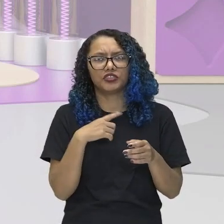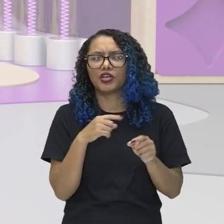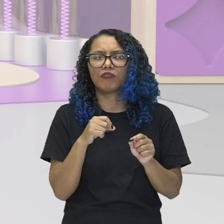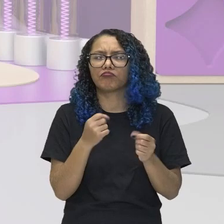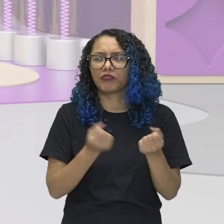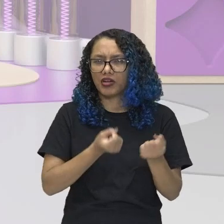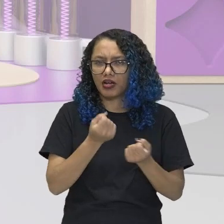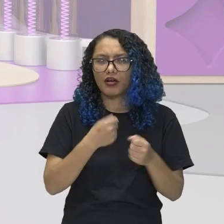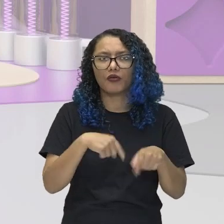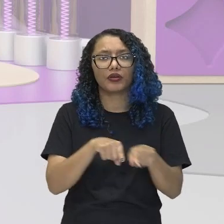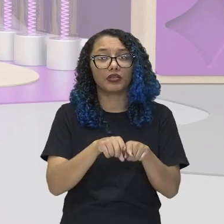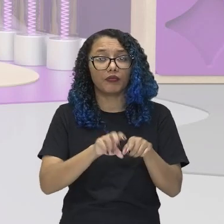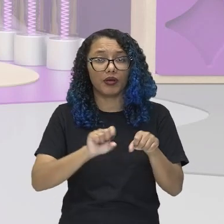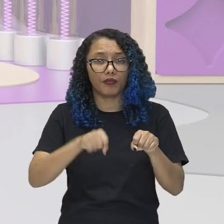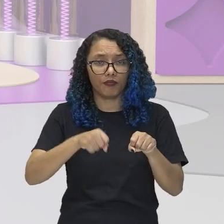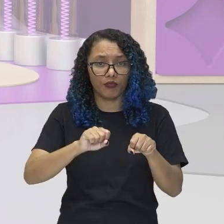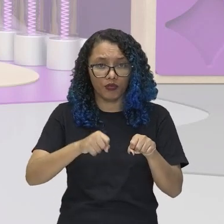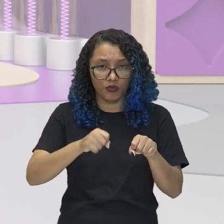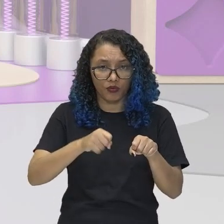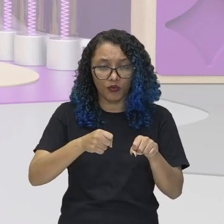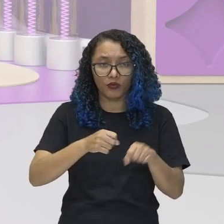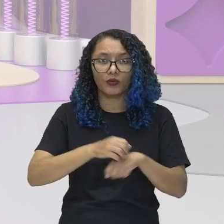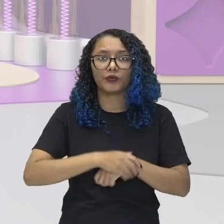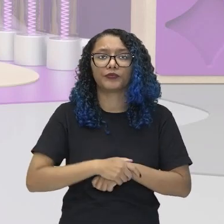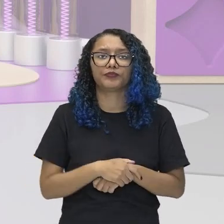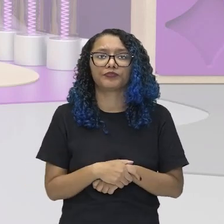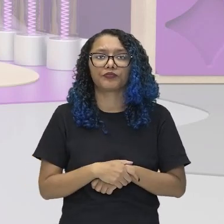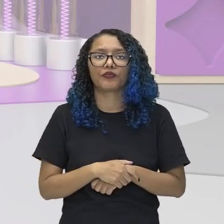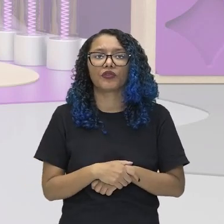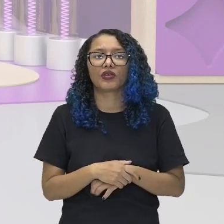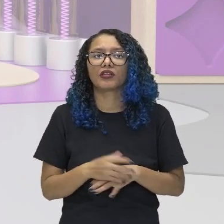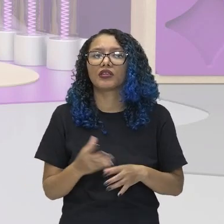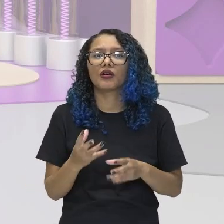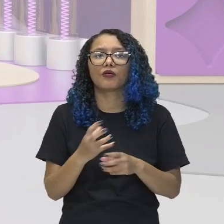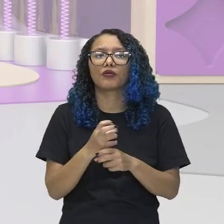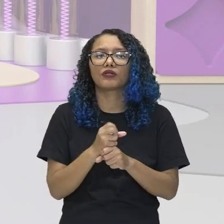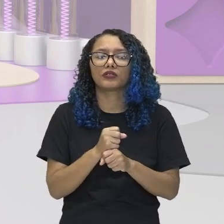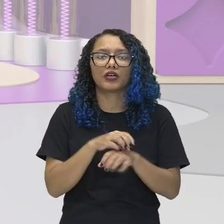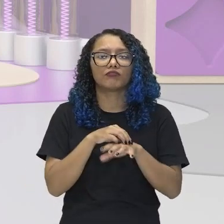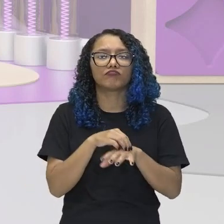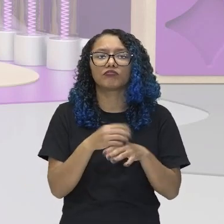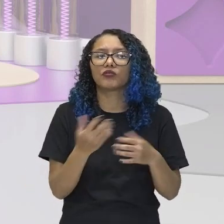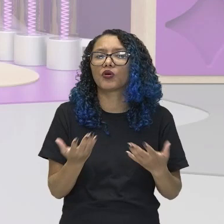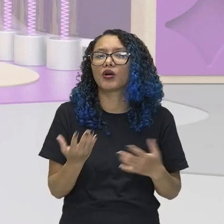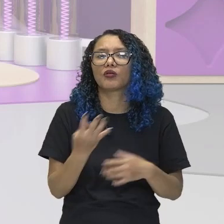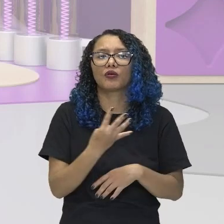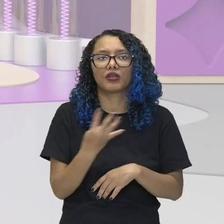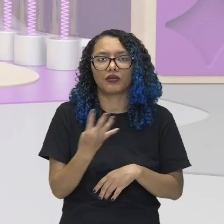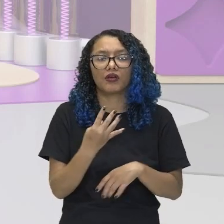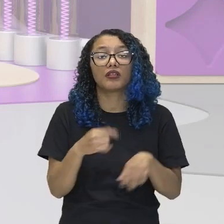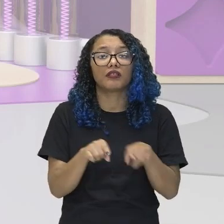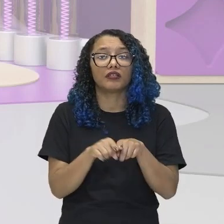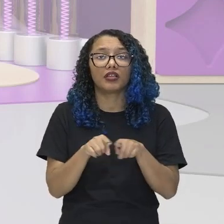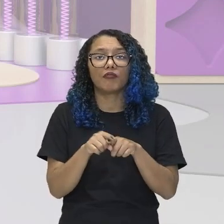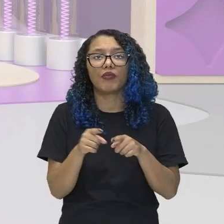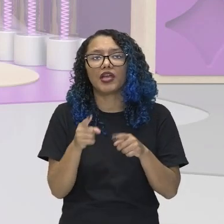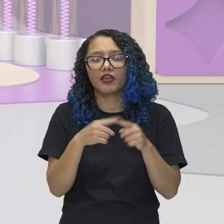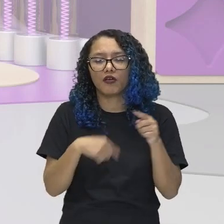motocicletas, no total de 44 veículos e 154